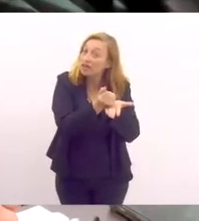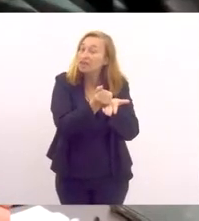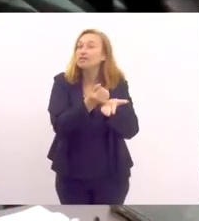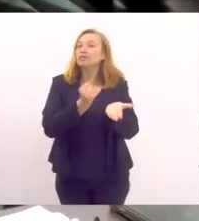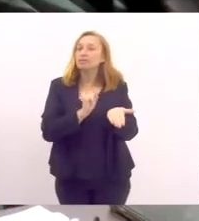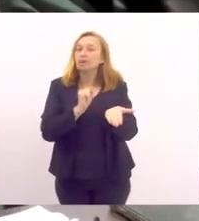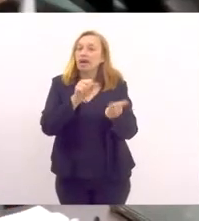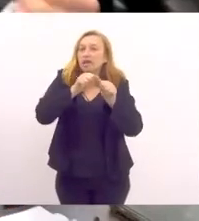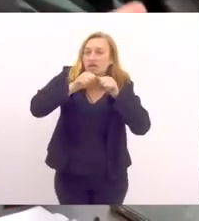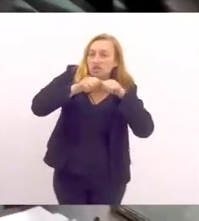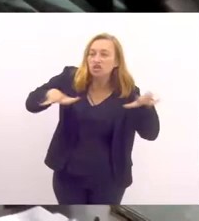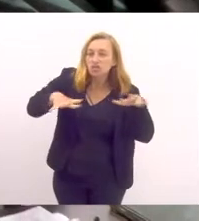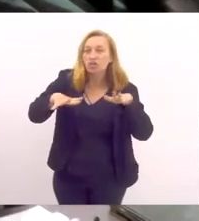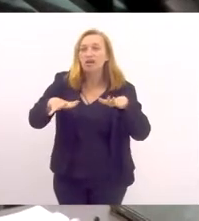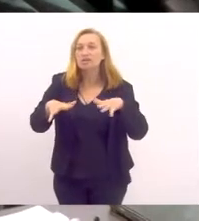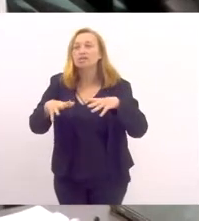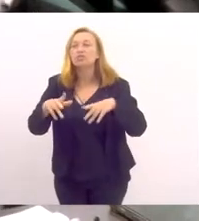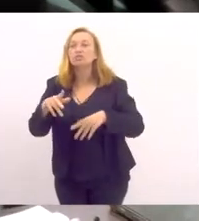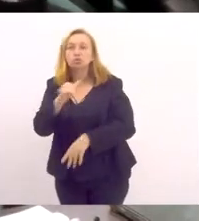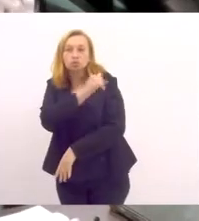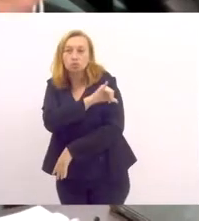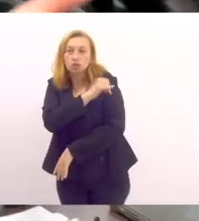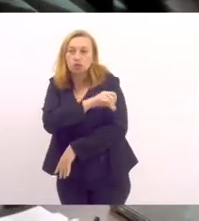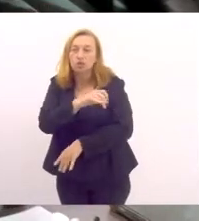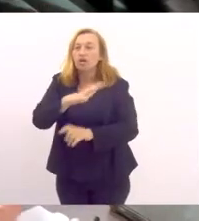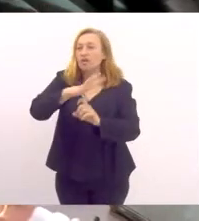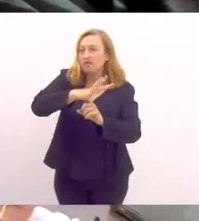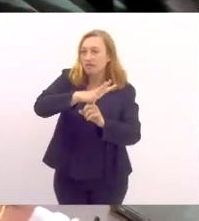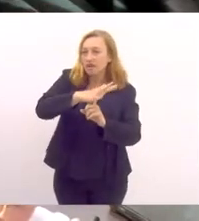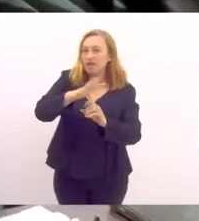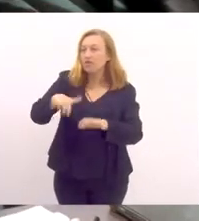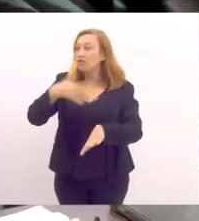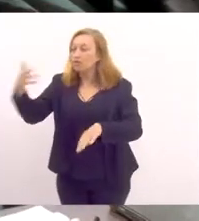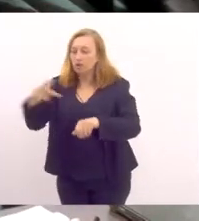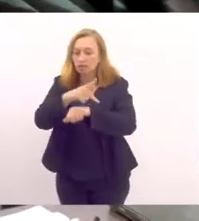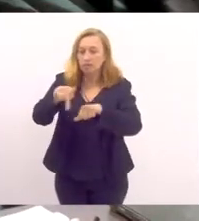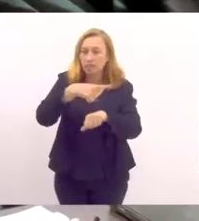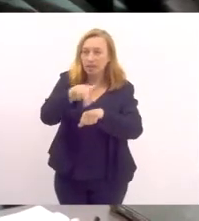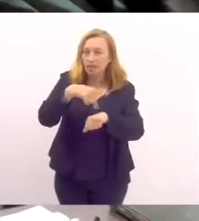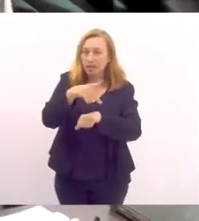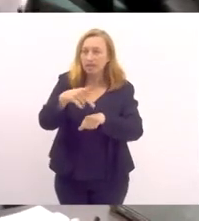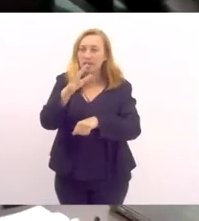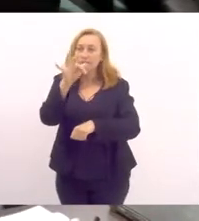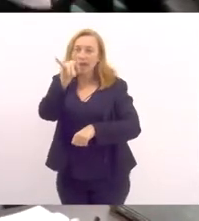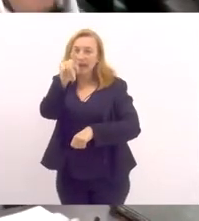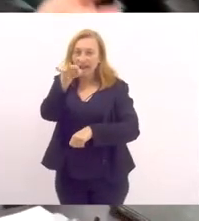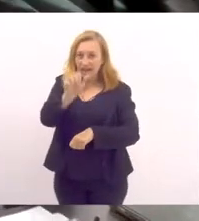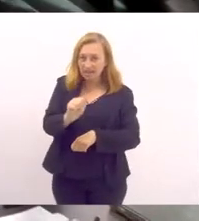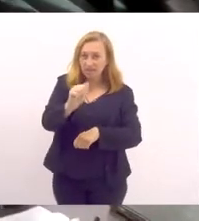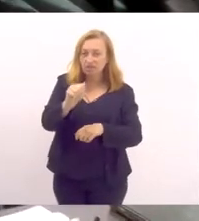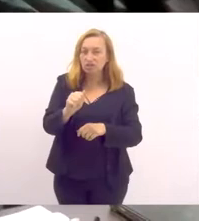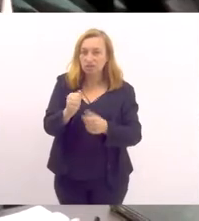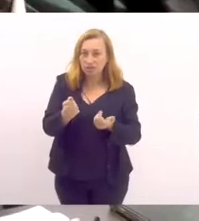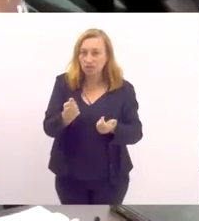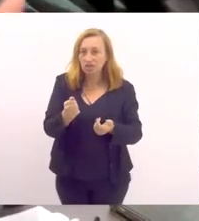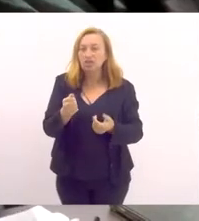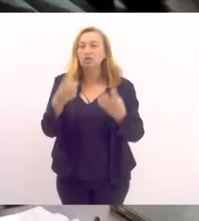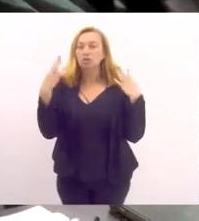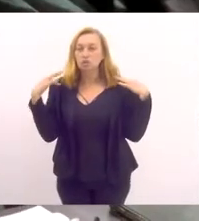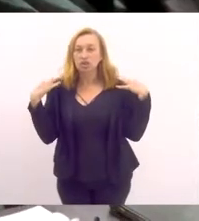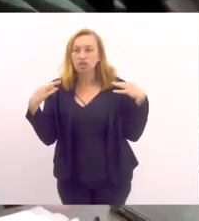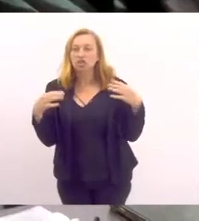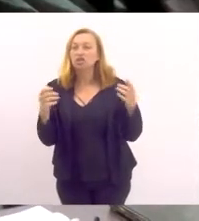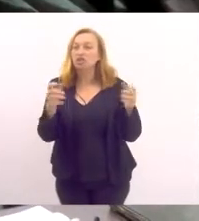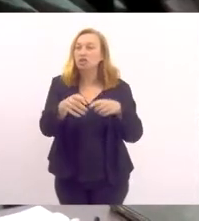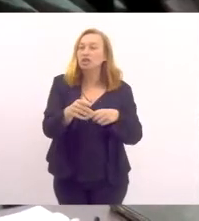divulgue. Então, em feiras internacionais, iluminação, placas turísticas, guias, capacitação,